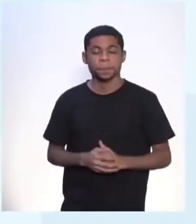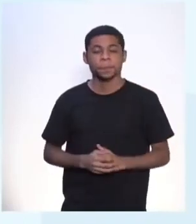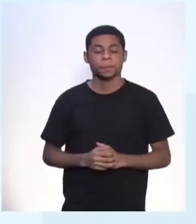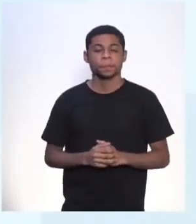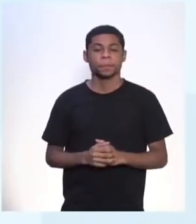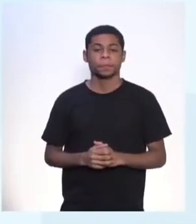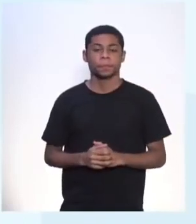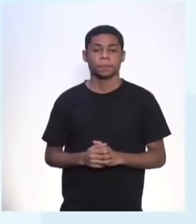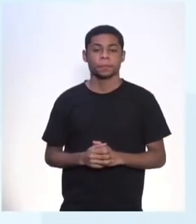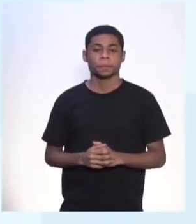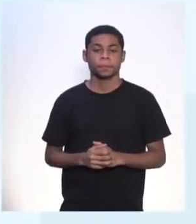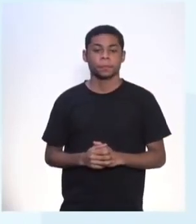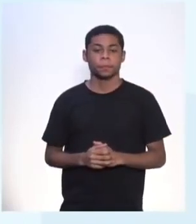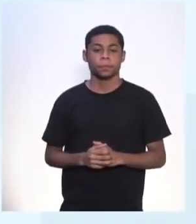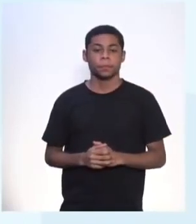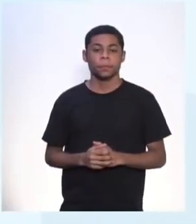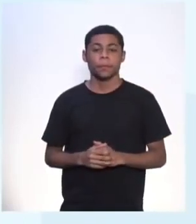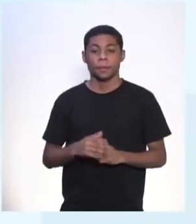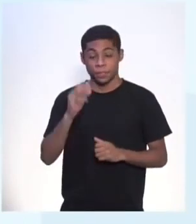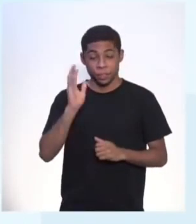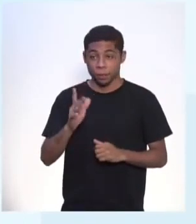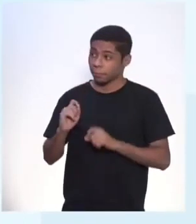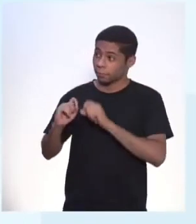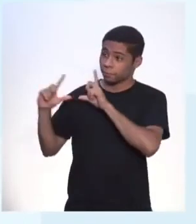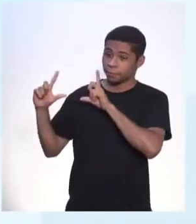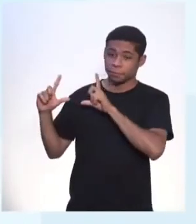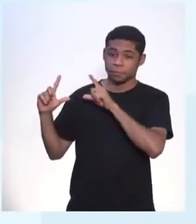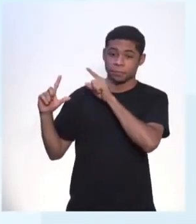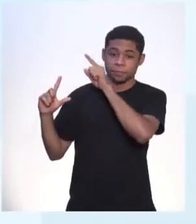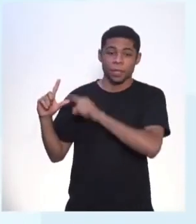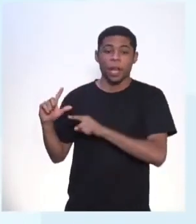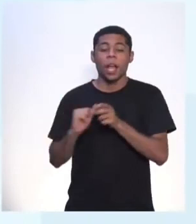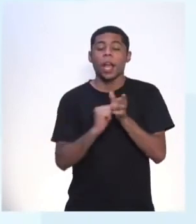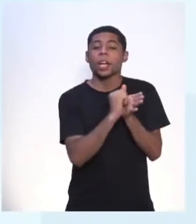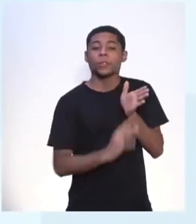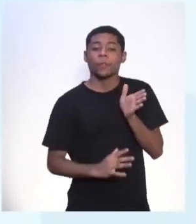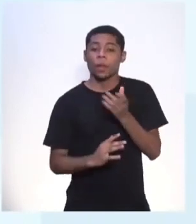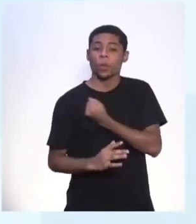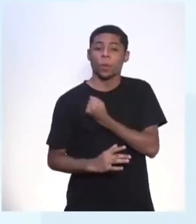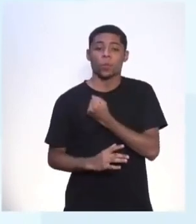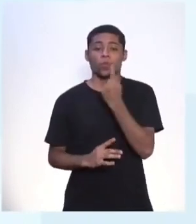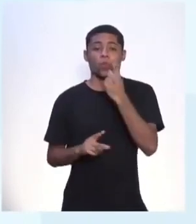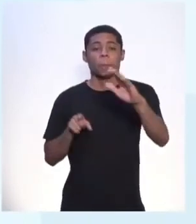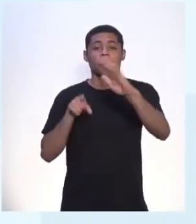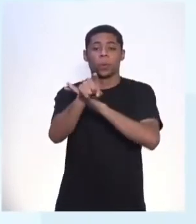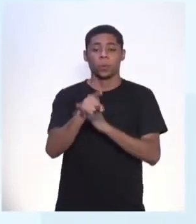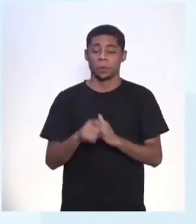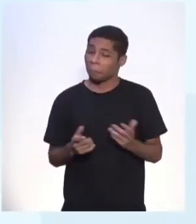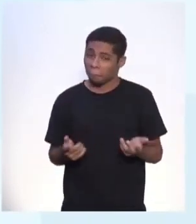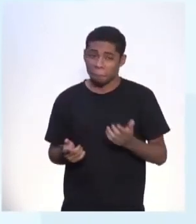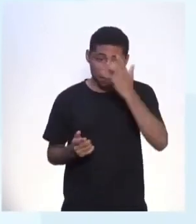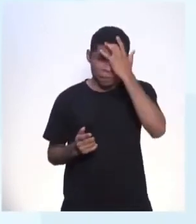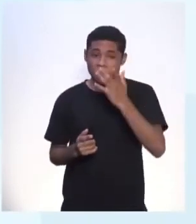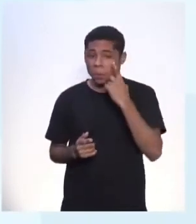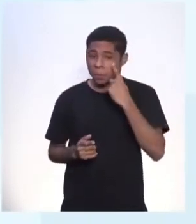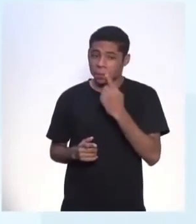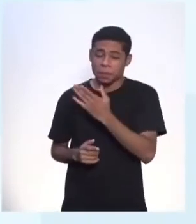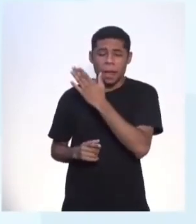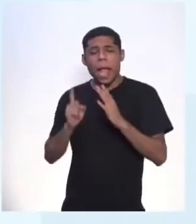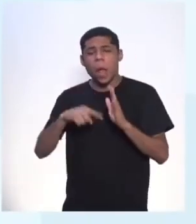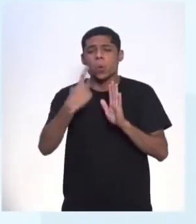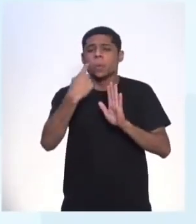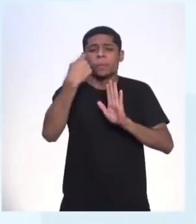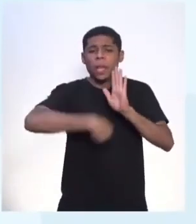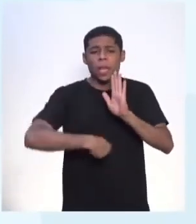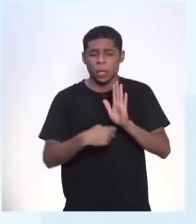própria grandeza. Já está aparecendo para vocês aí, tá, a primeira atividade, tá? E a primeira atividade, ela é um textinho